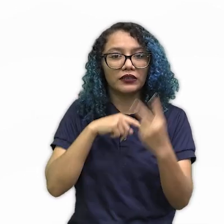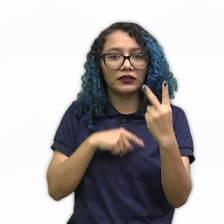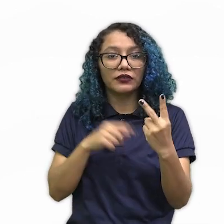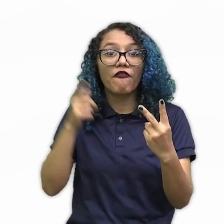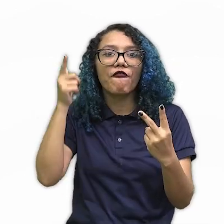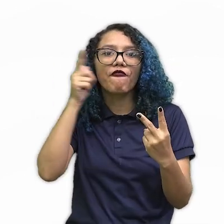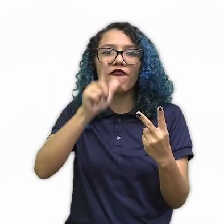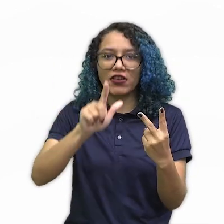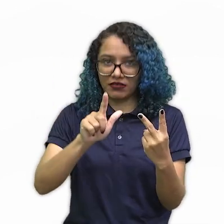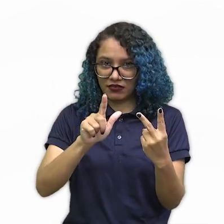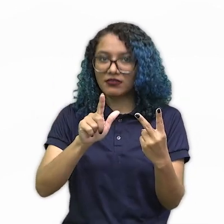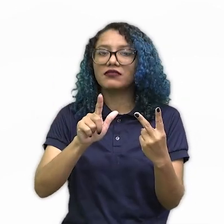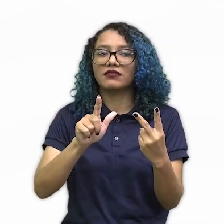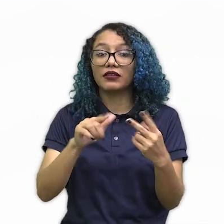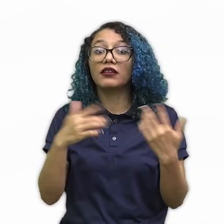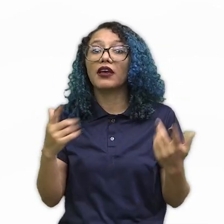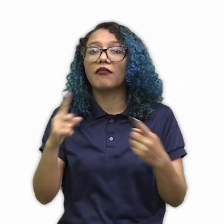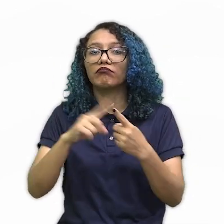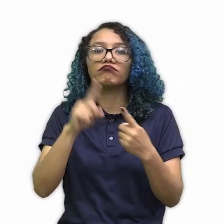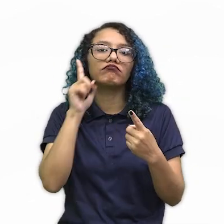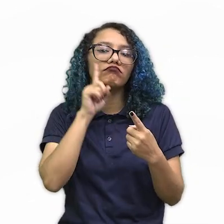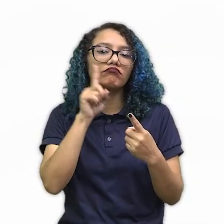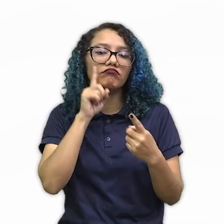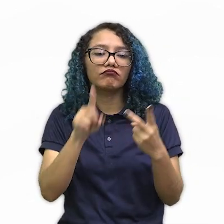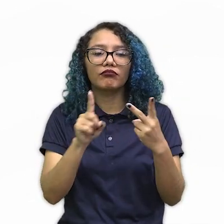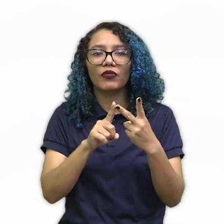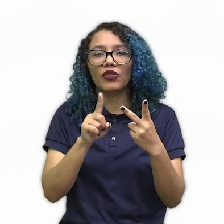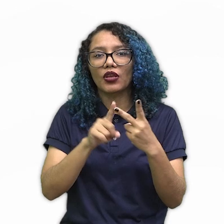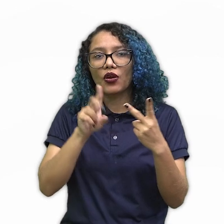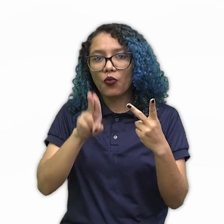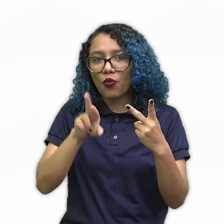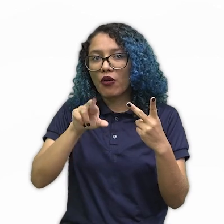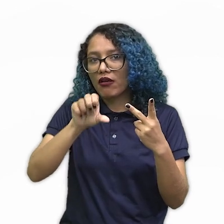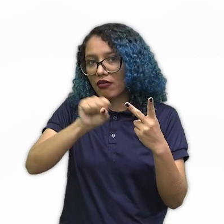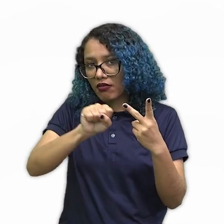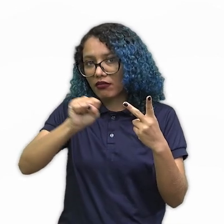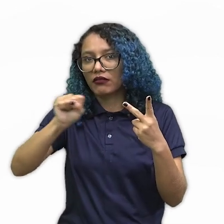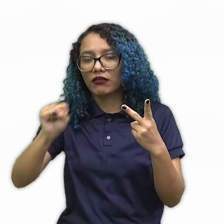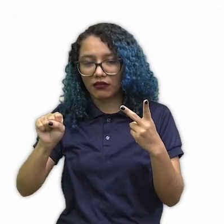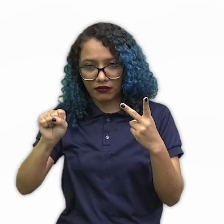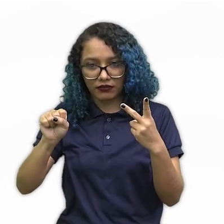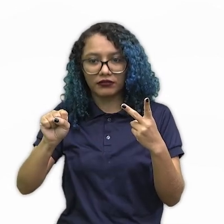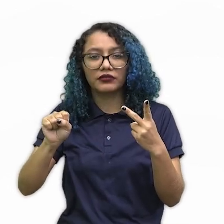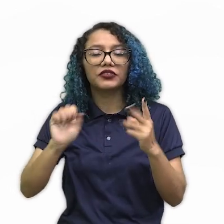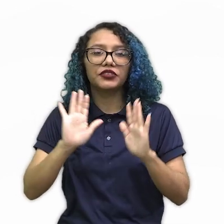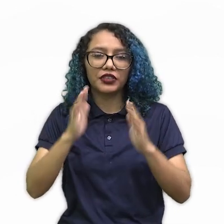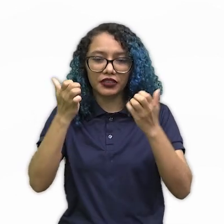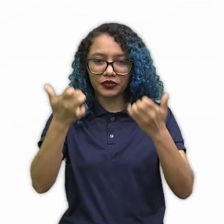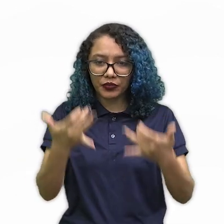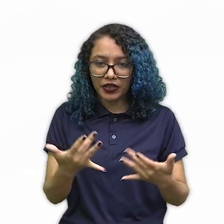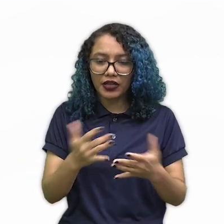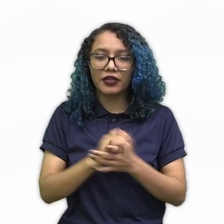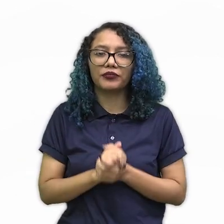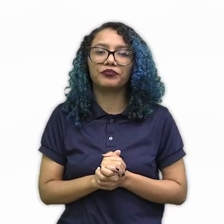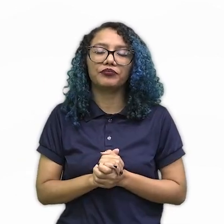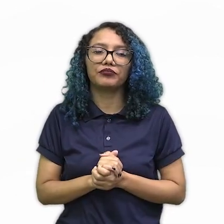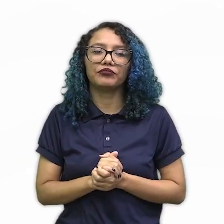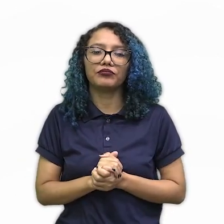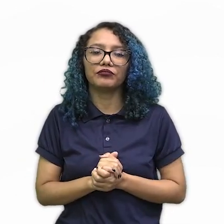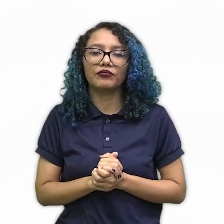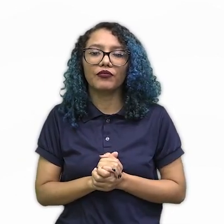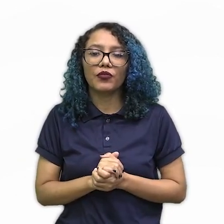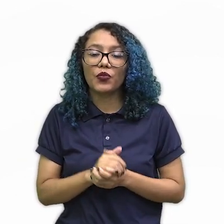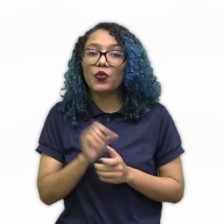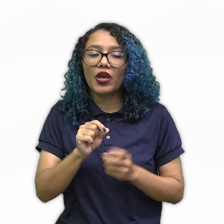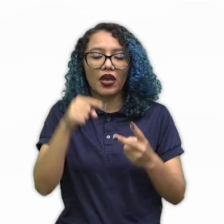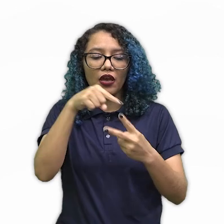grandes vencedores dessa guerra: os Estados Unidos e a União Soviética. Como eu já falei para vocês, surgiram ali como